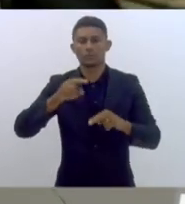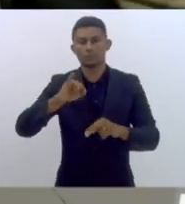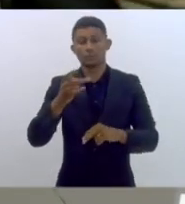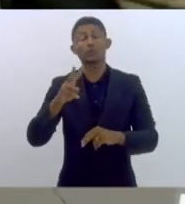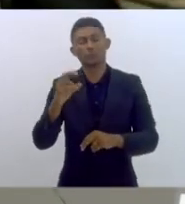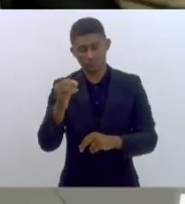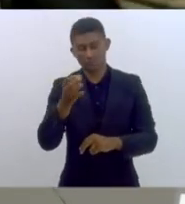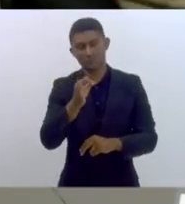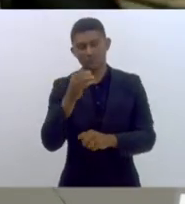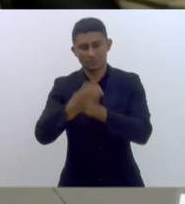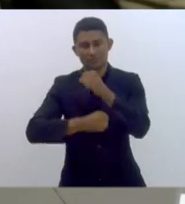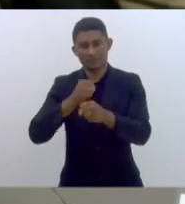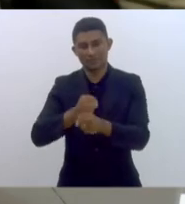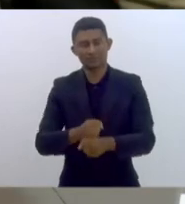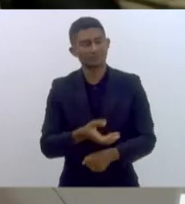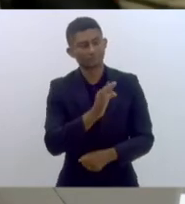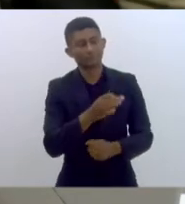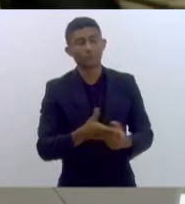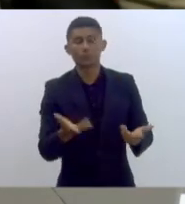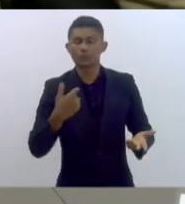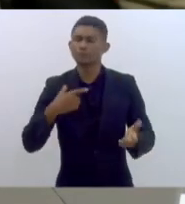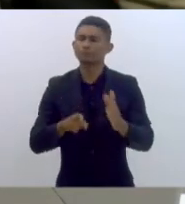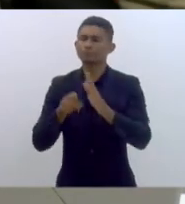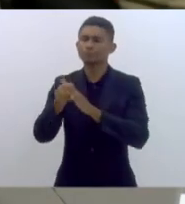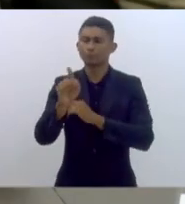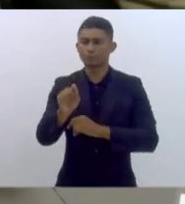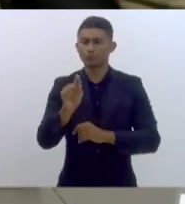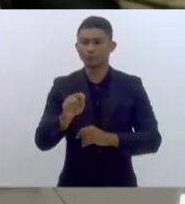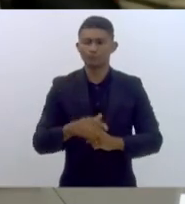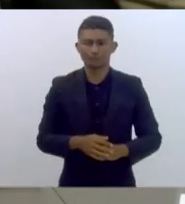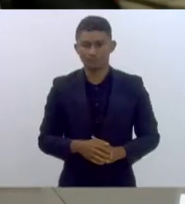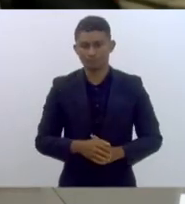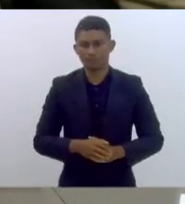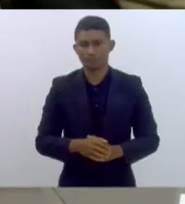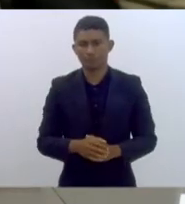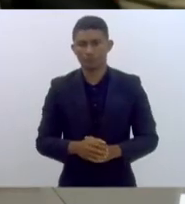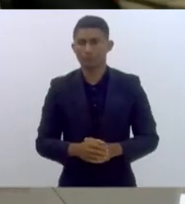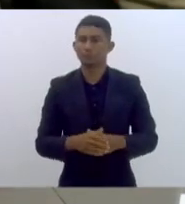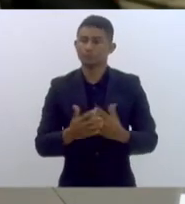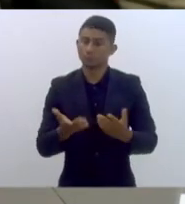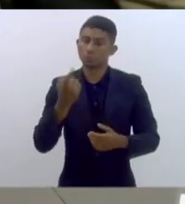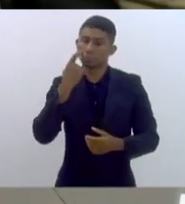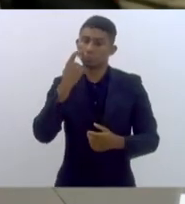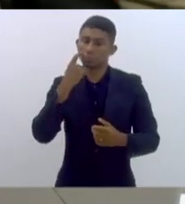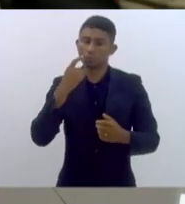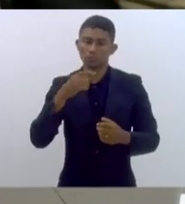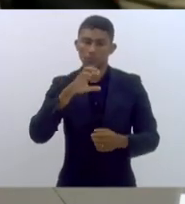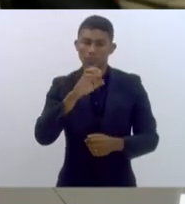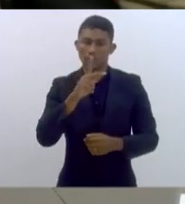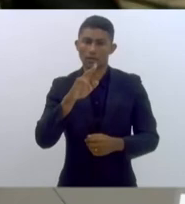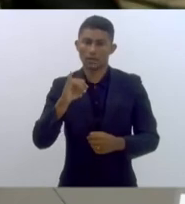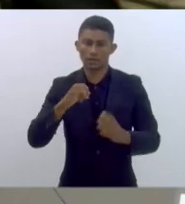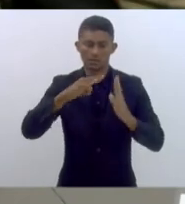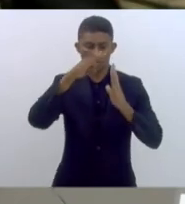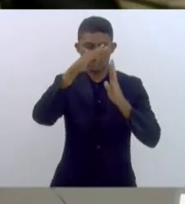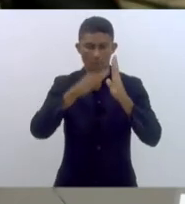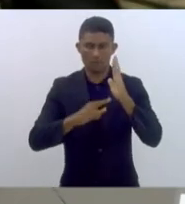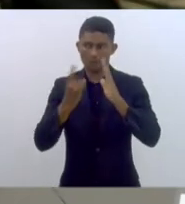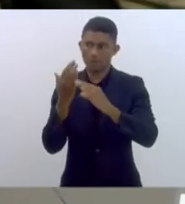que vem. E aí, minha pergunta, enfim, talvez vá ser respondida com o ofício que essa CPI vai enviar.